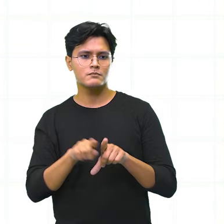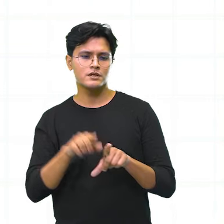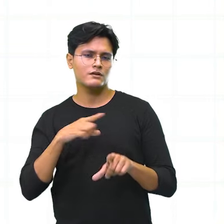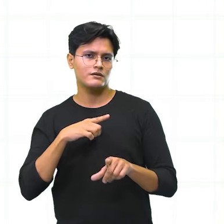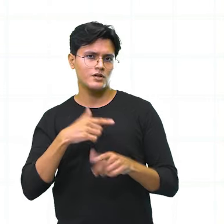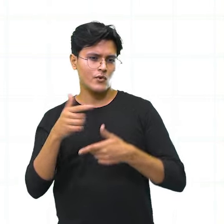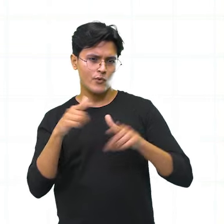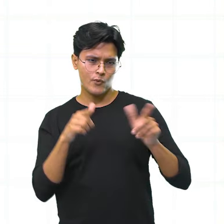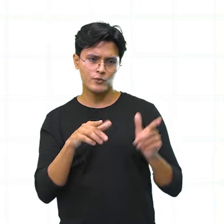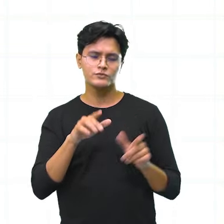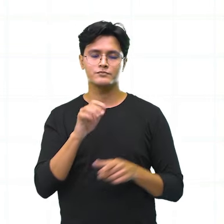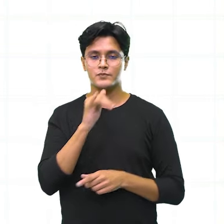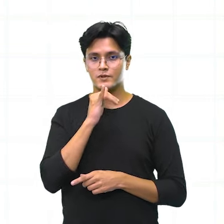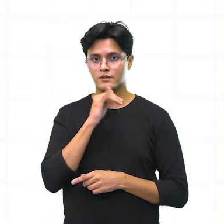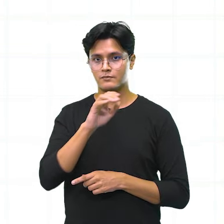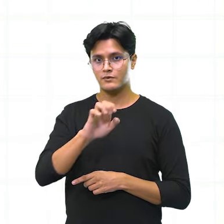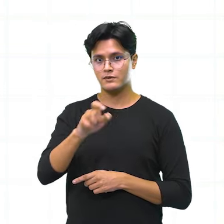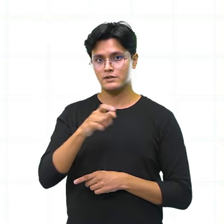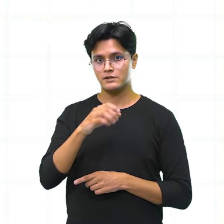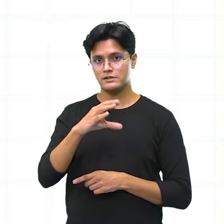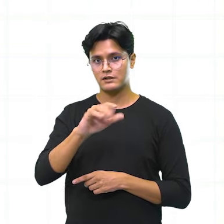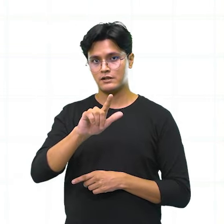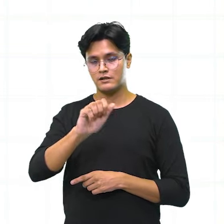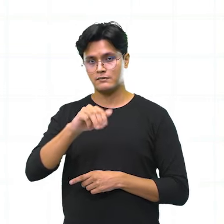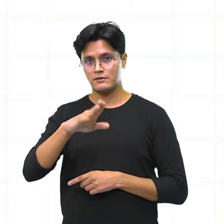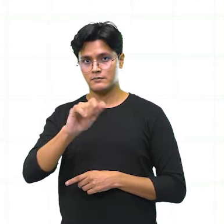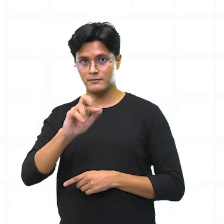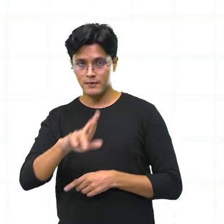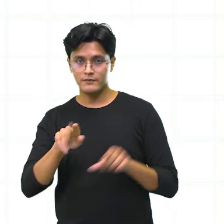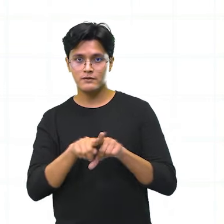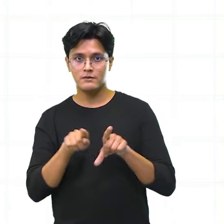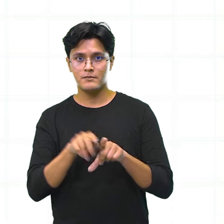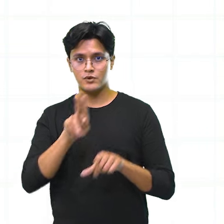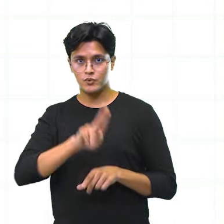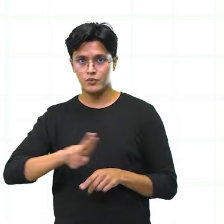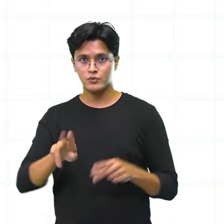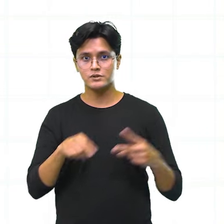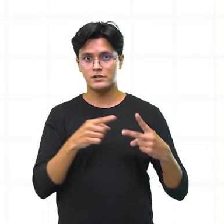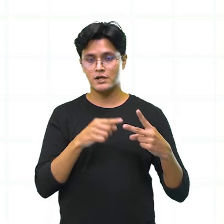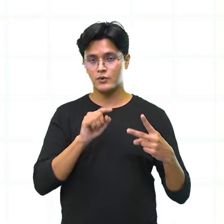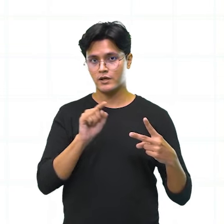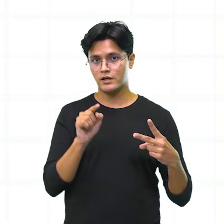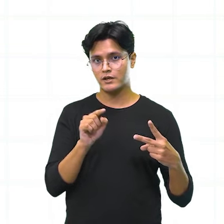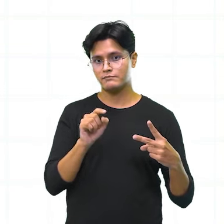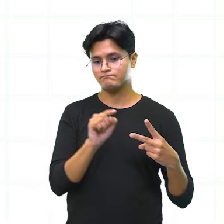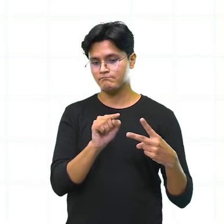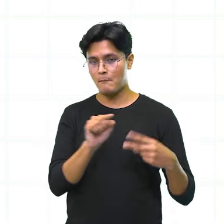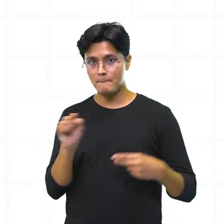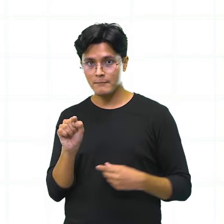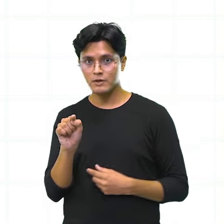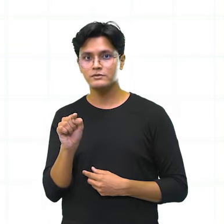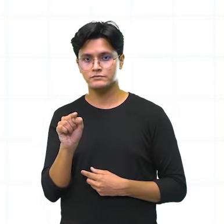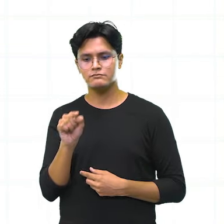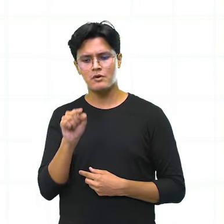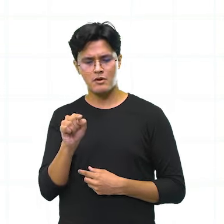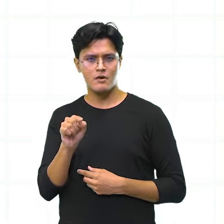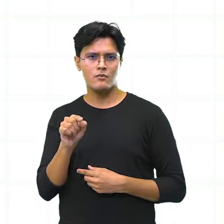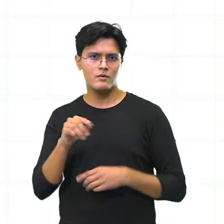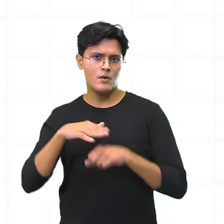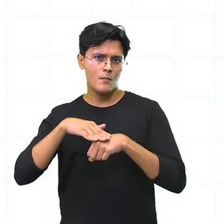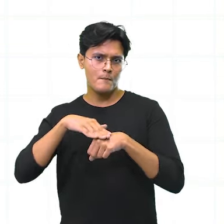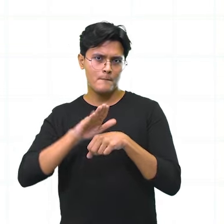Vai utilizar também os sinais de pontuação como travessão, né? Isso aí é o mais comum.